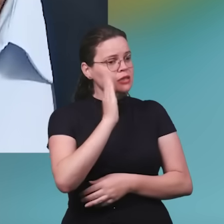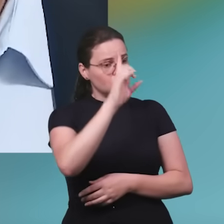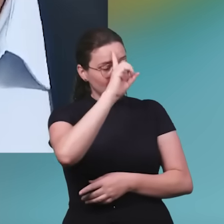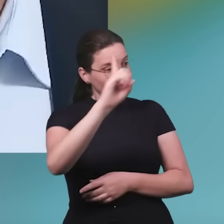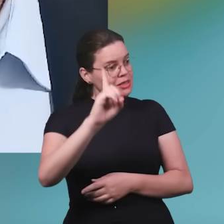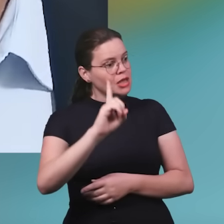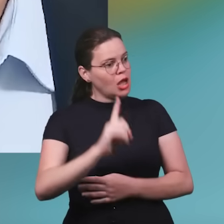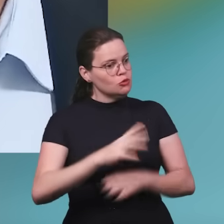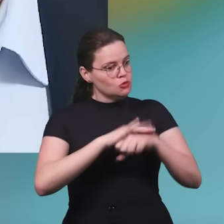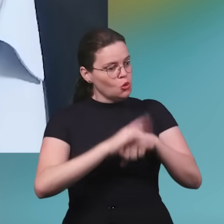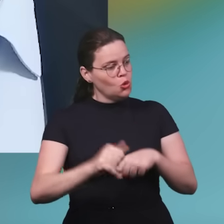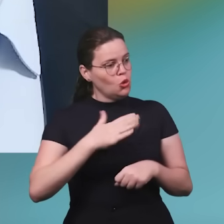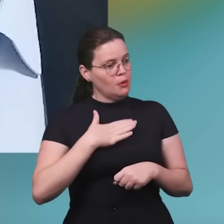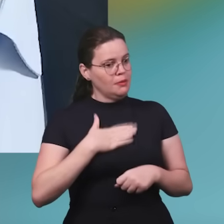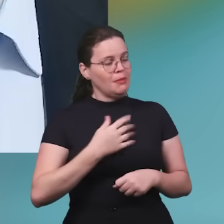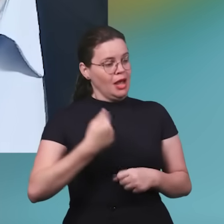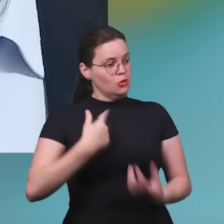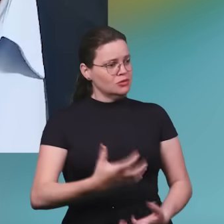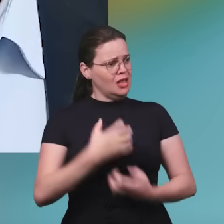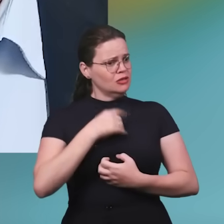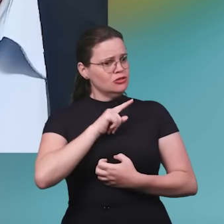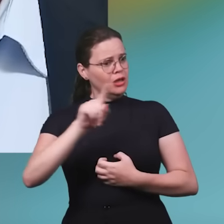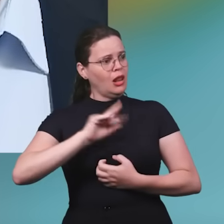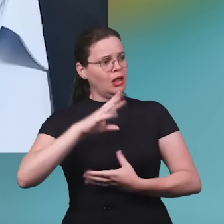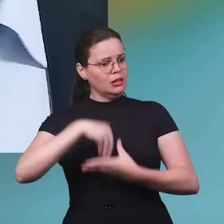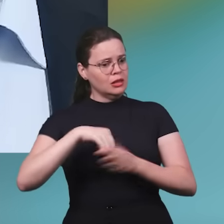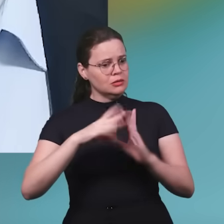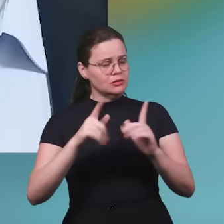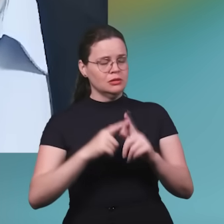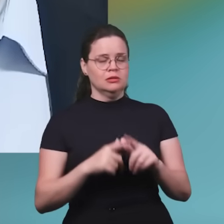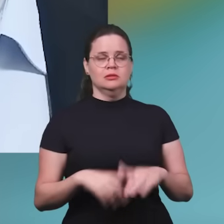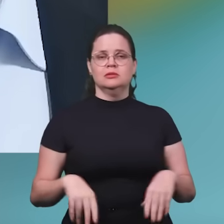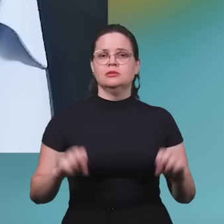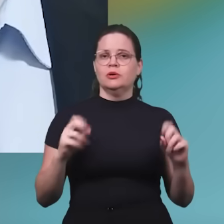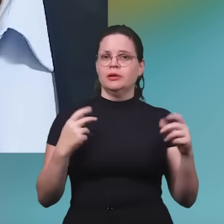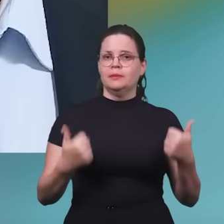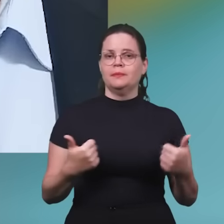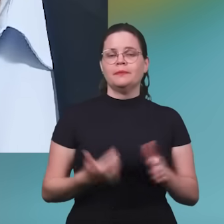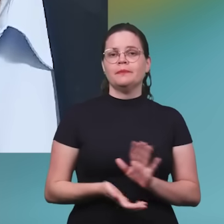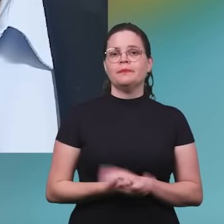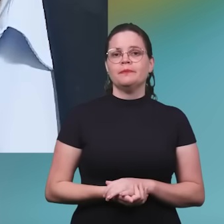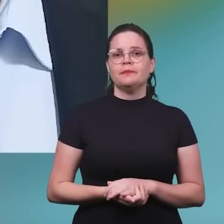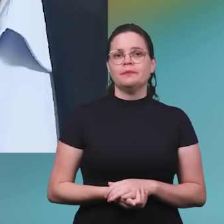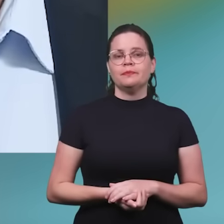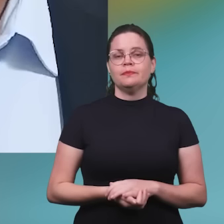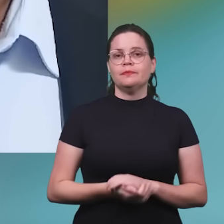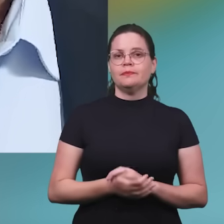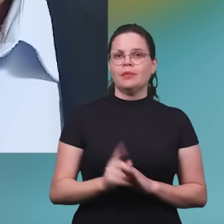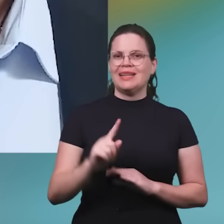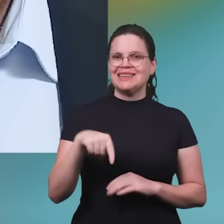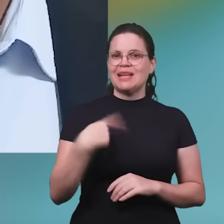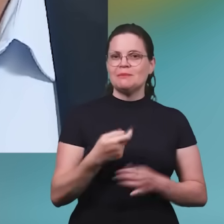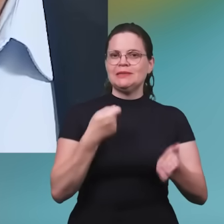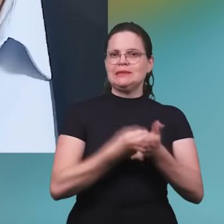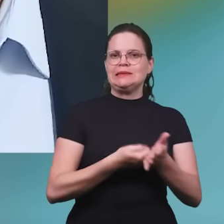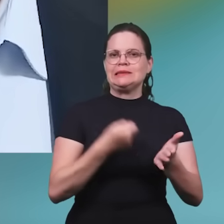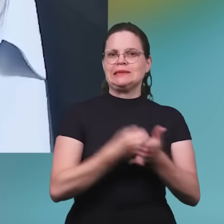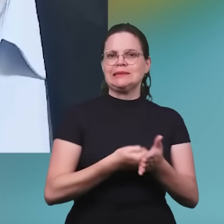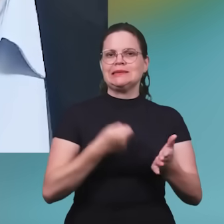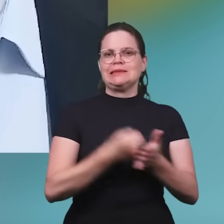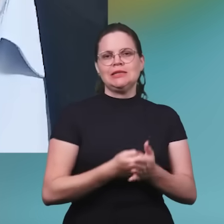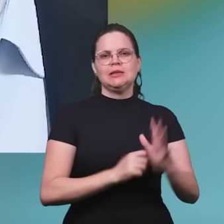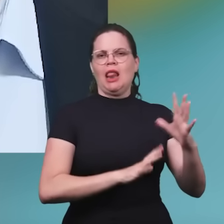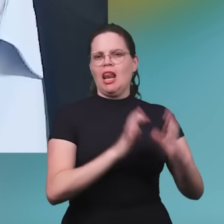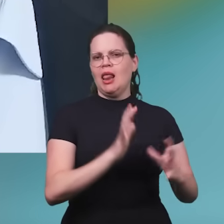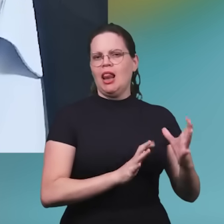Eu senti alguma coisa naquela igreja. Tudo bem. Depois de muita insistência, resolveram